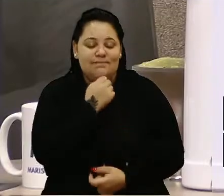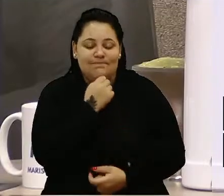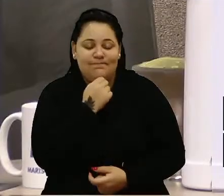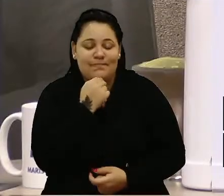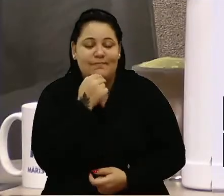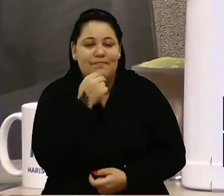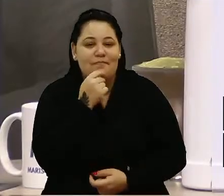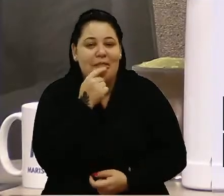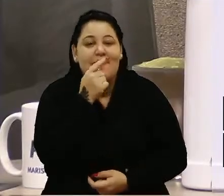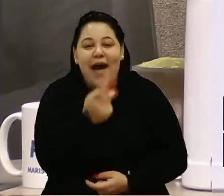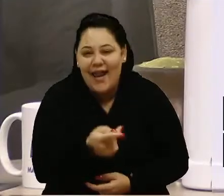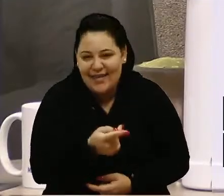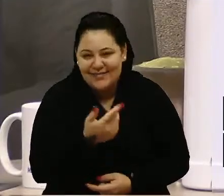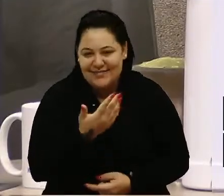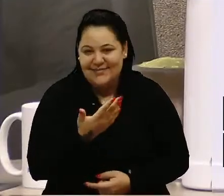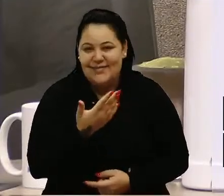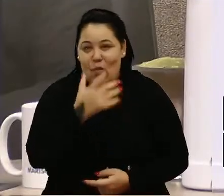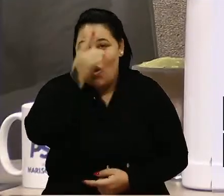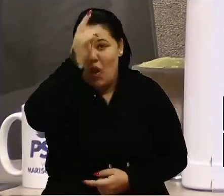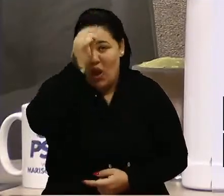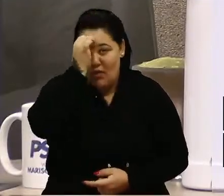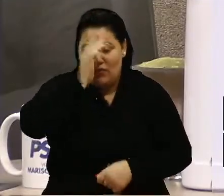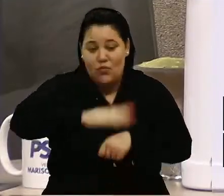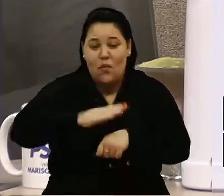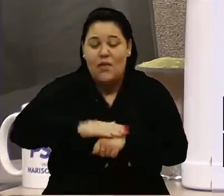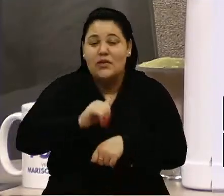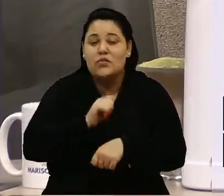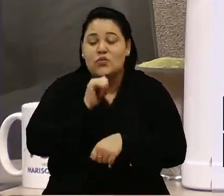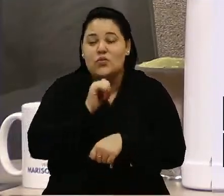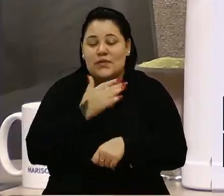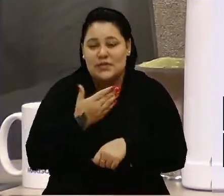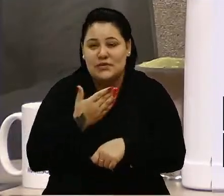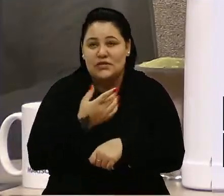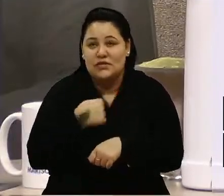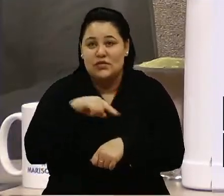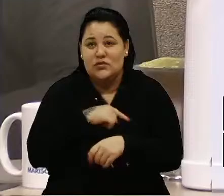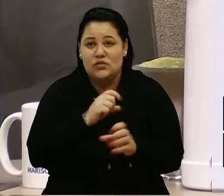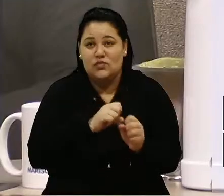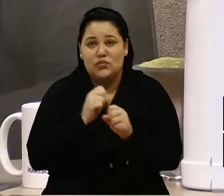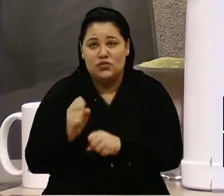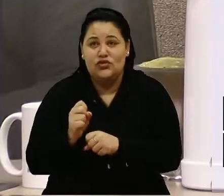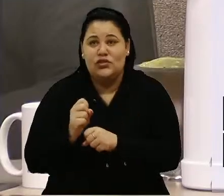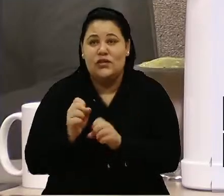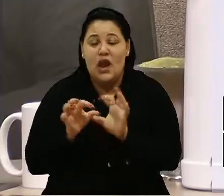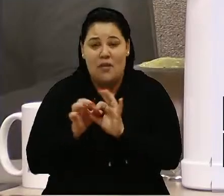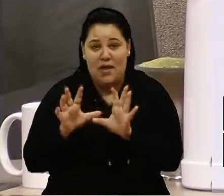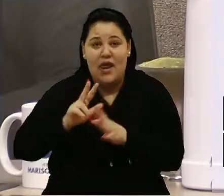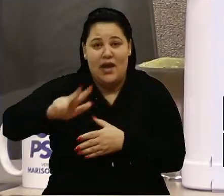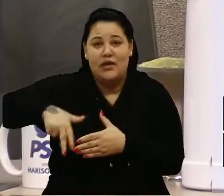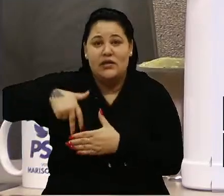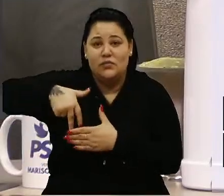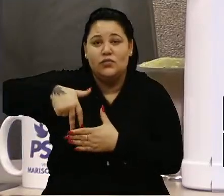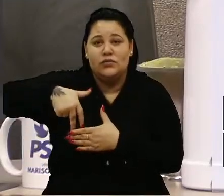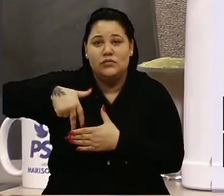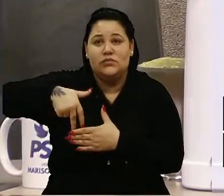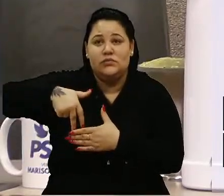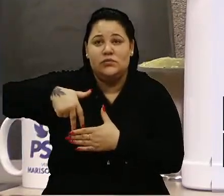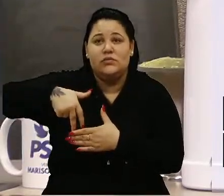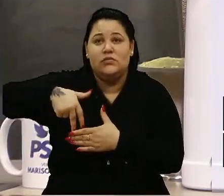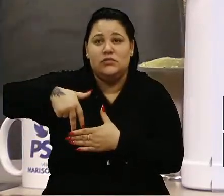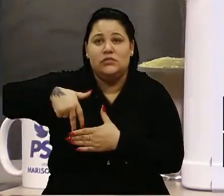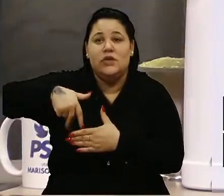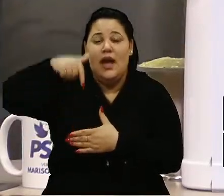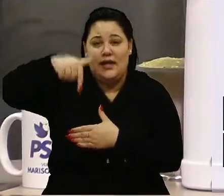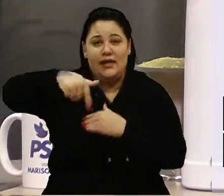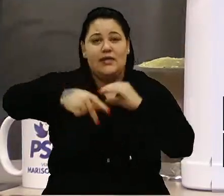relevante quando a sessão estava suspensa, e a gente poderia conceder, inclusive, para ele a tribuna, né, aqui